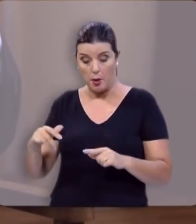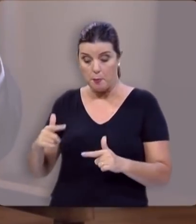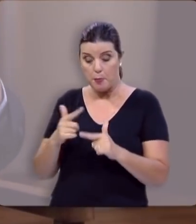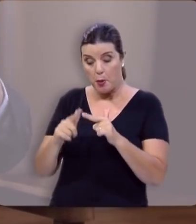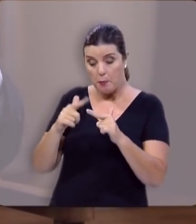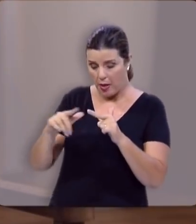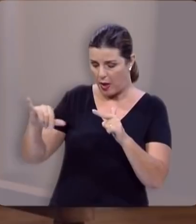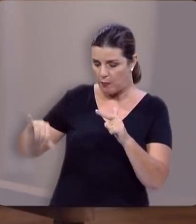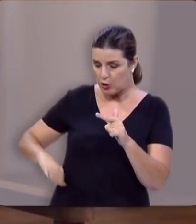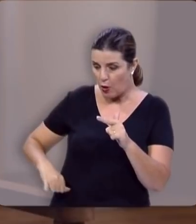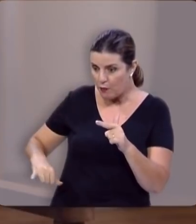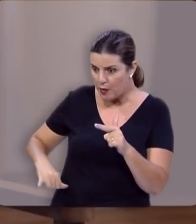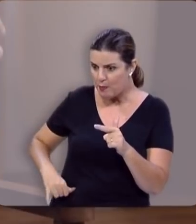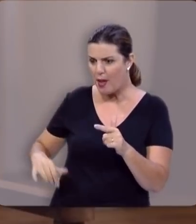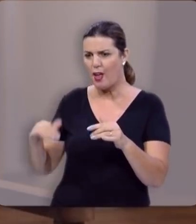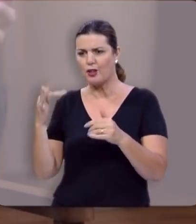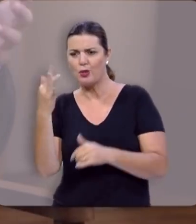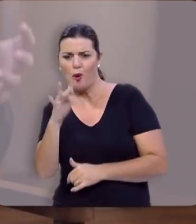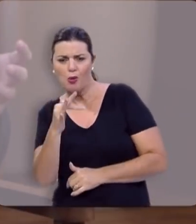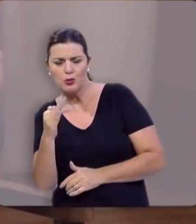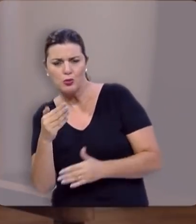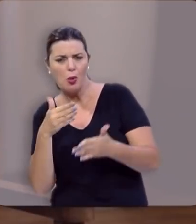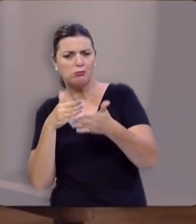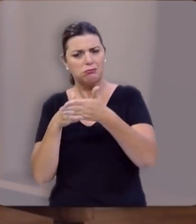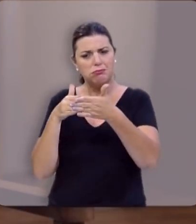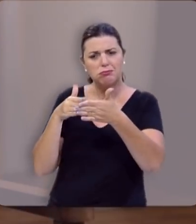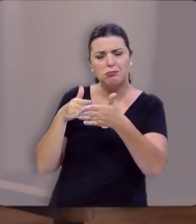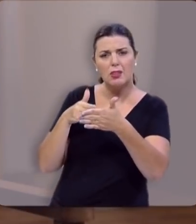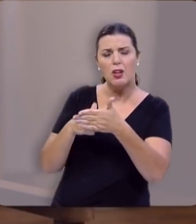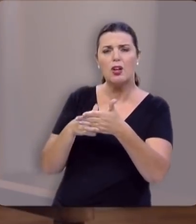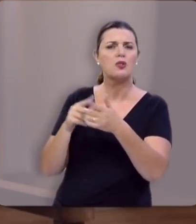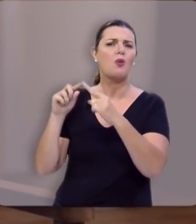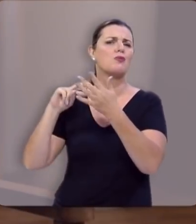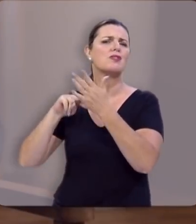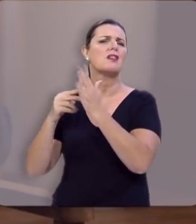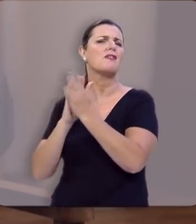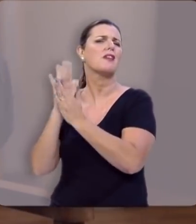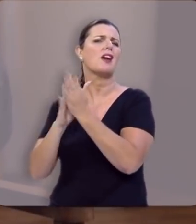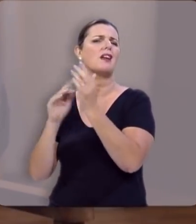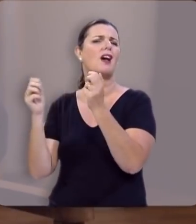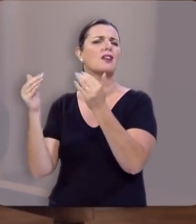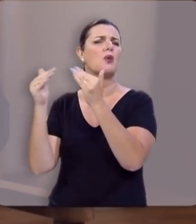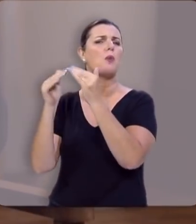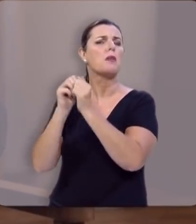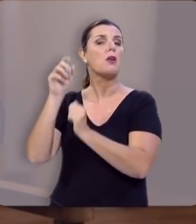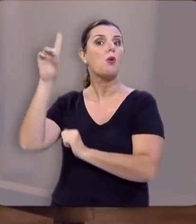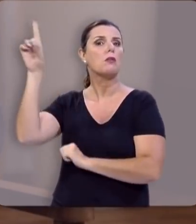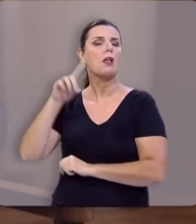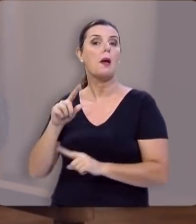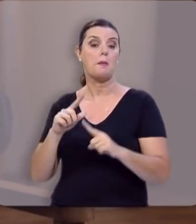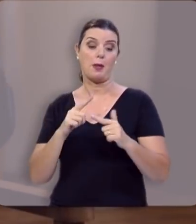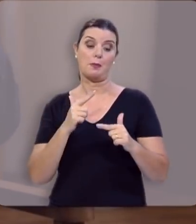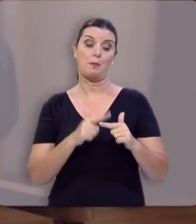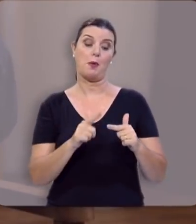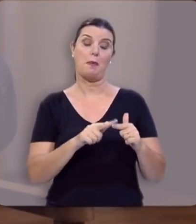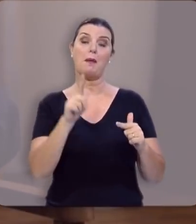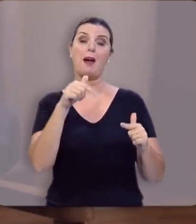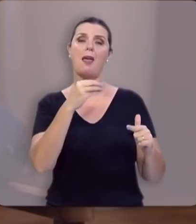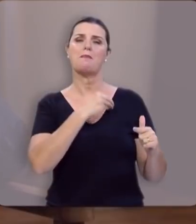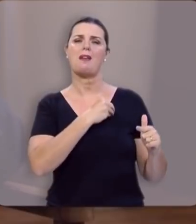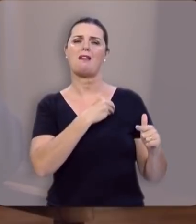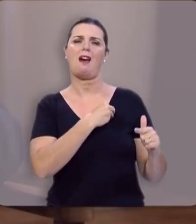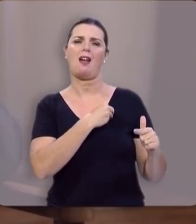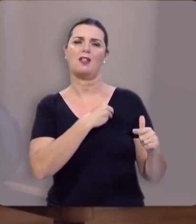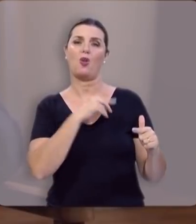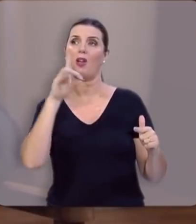dos obstáculos, de viver em um mundo instável, não tem a ver com o caráter de Deus, mas tem a ver com o problema do